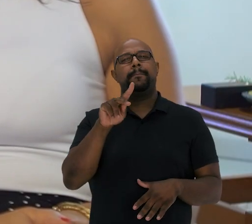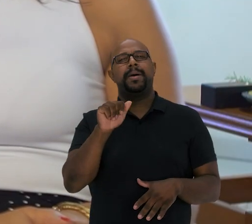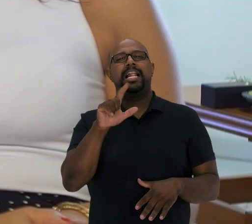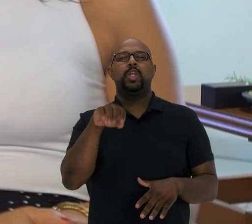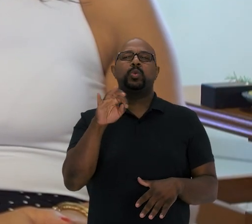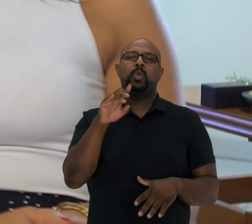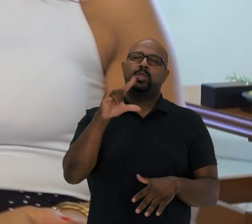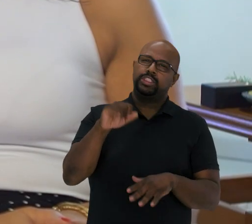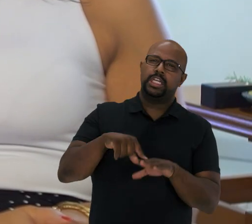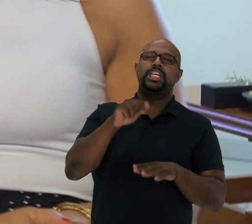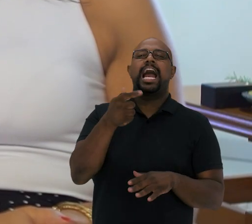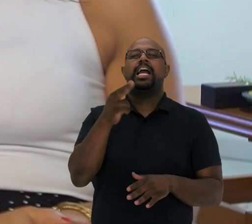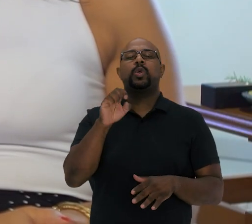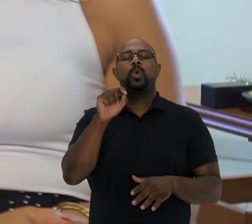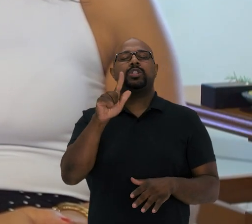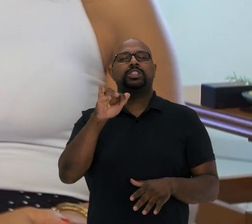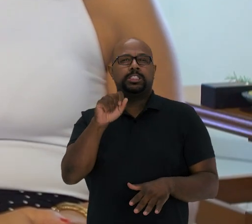e de Arqueologia, né? O nosso